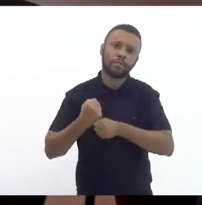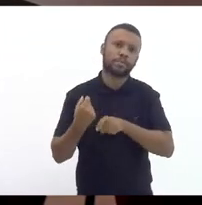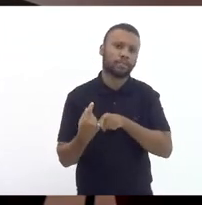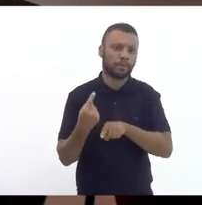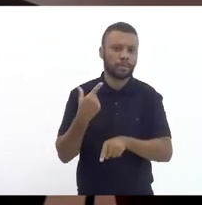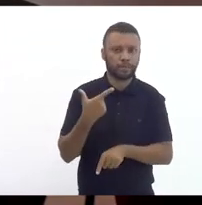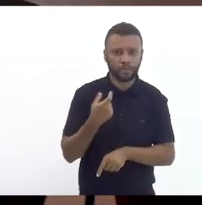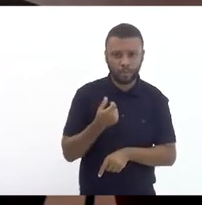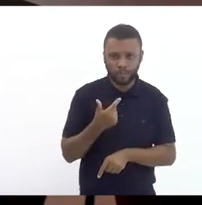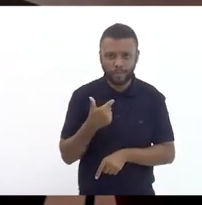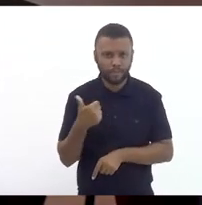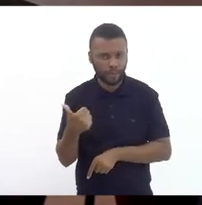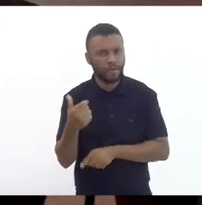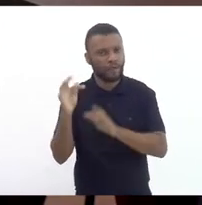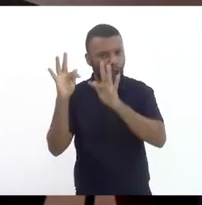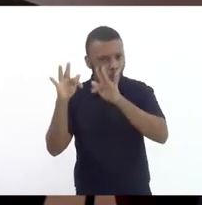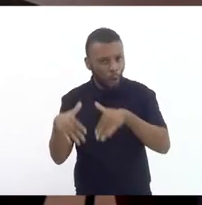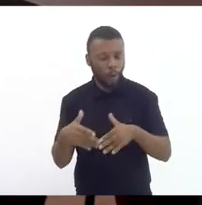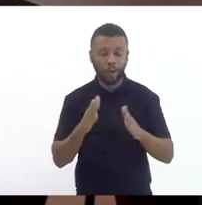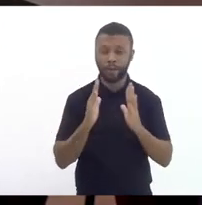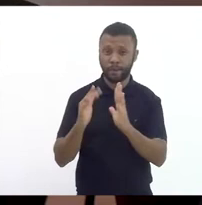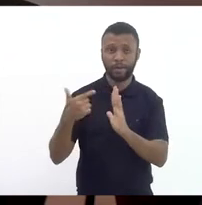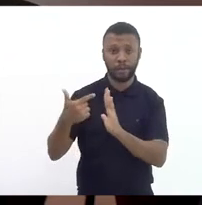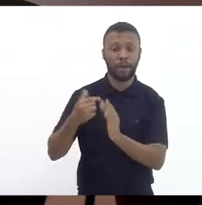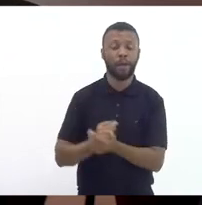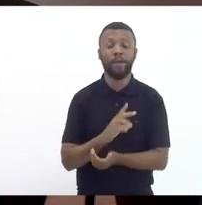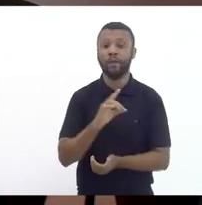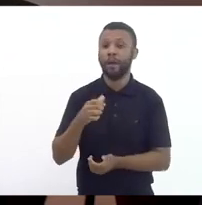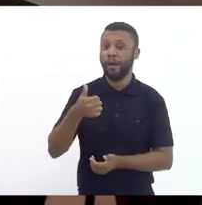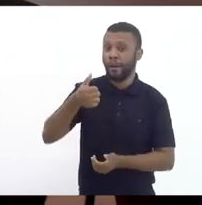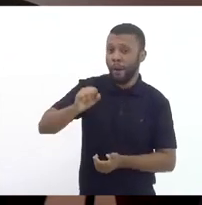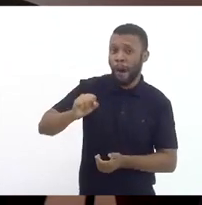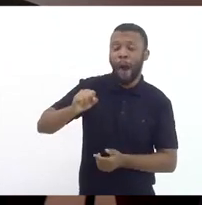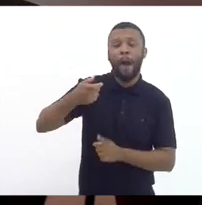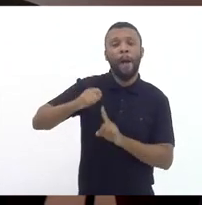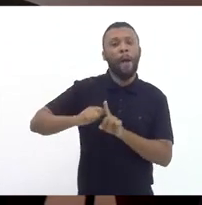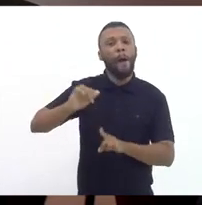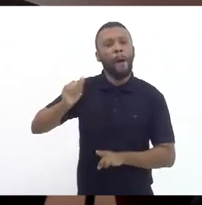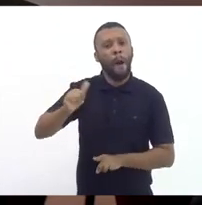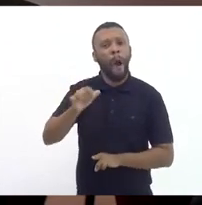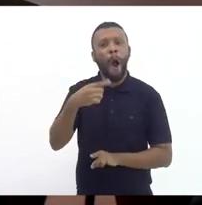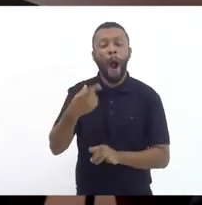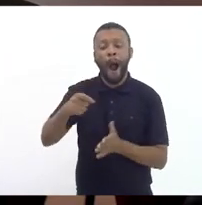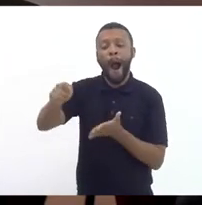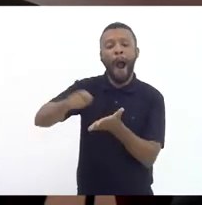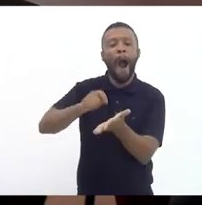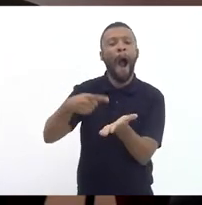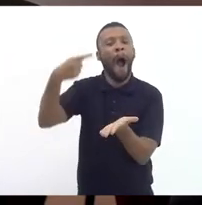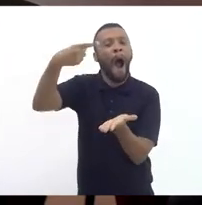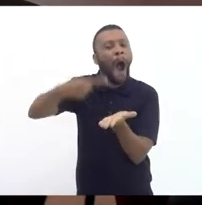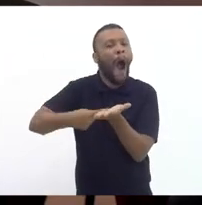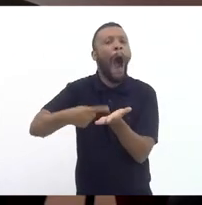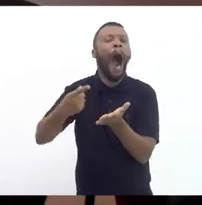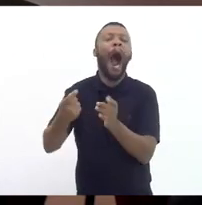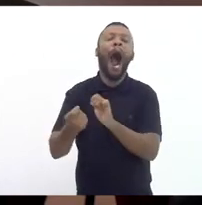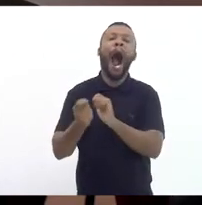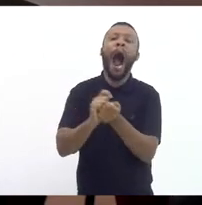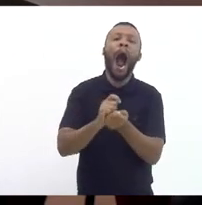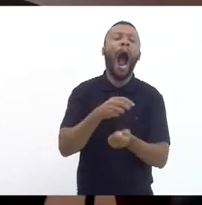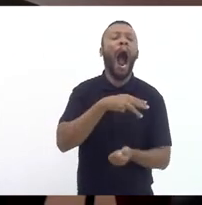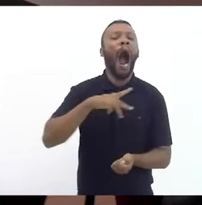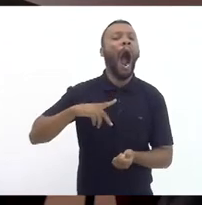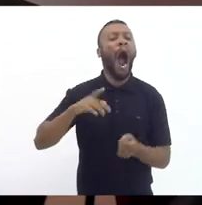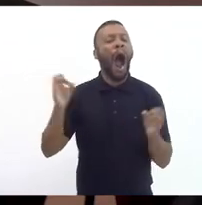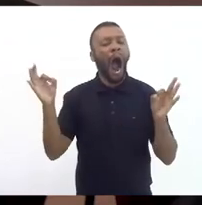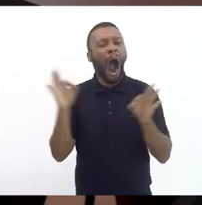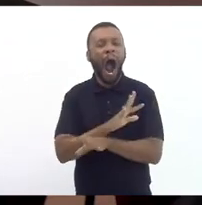em 2021, e no dia 18 de janeiro nós assinamos o TAC com o MP, que contempla acessibilidade em todas